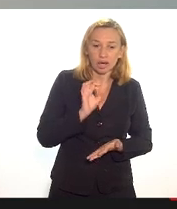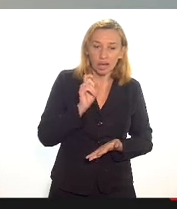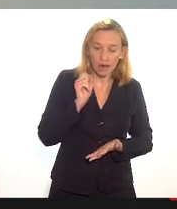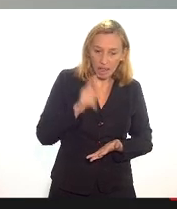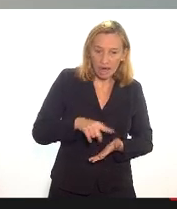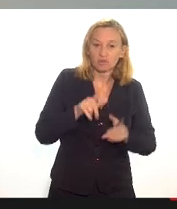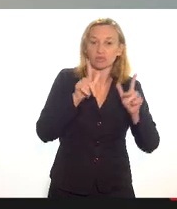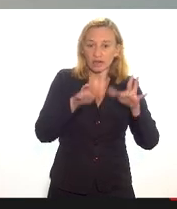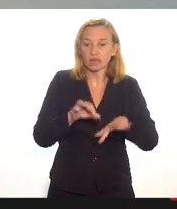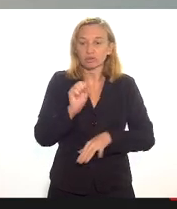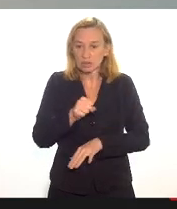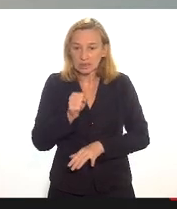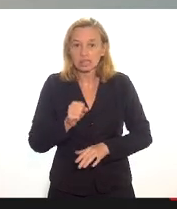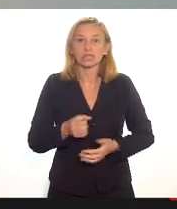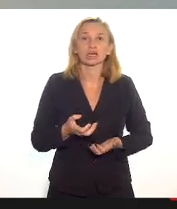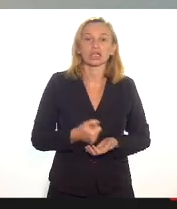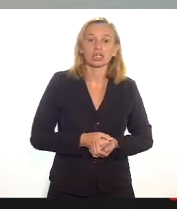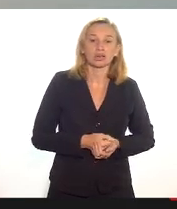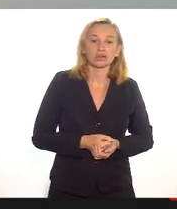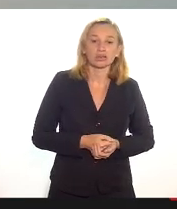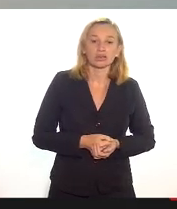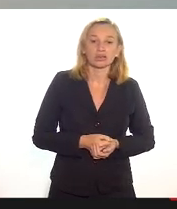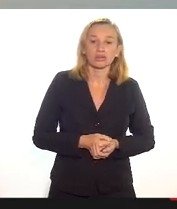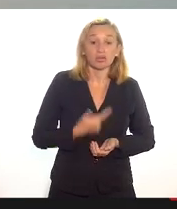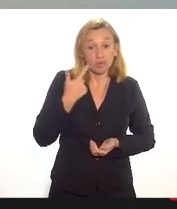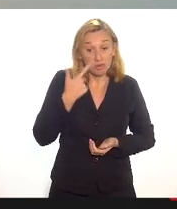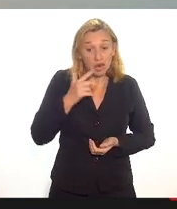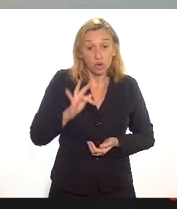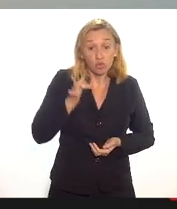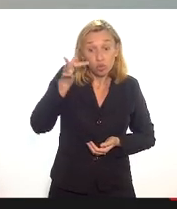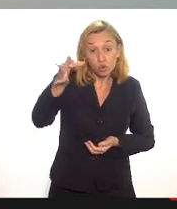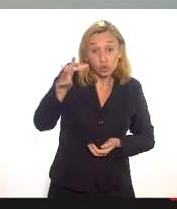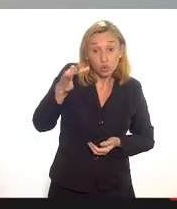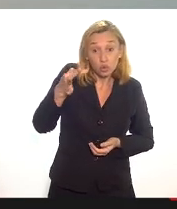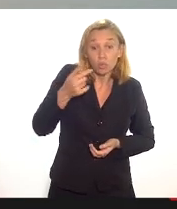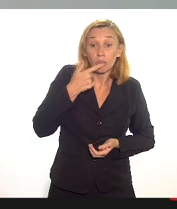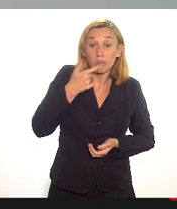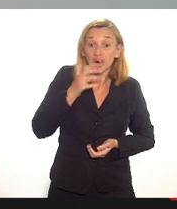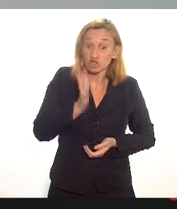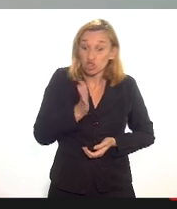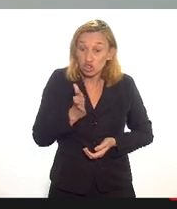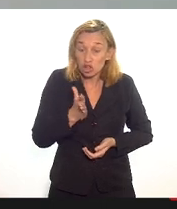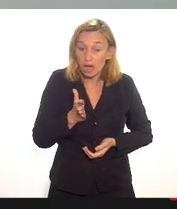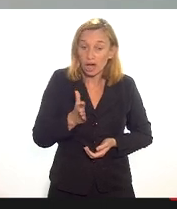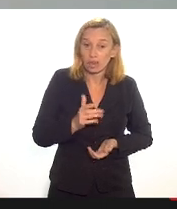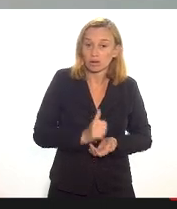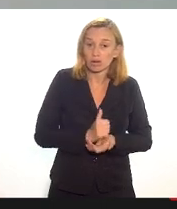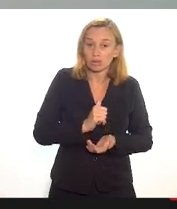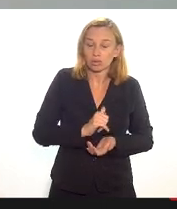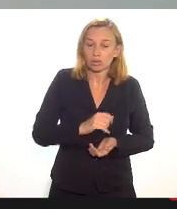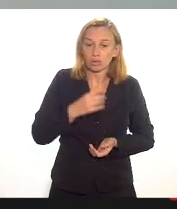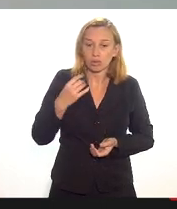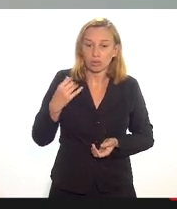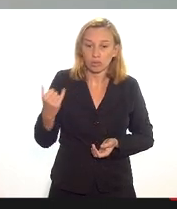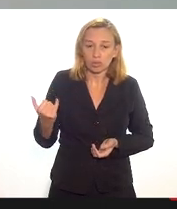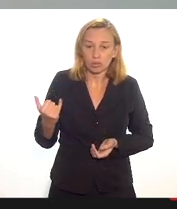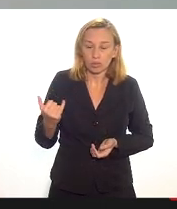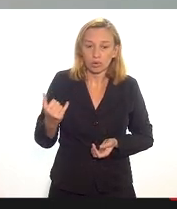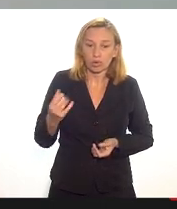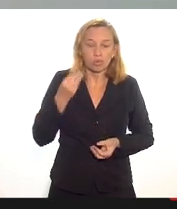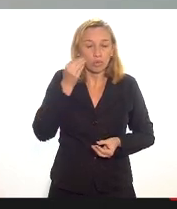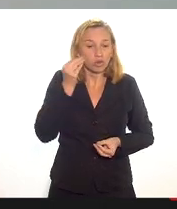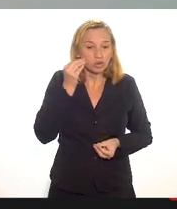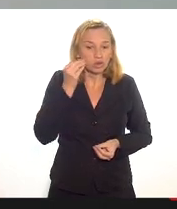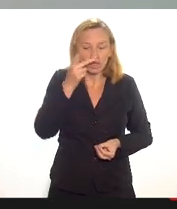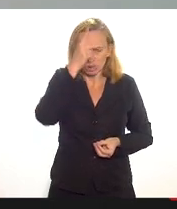diferencial, sim. E a gente vê, assim, no futuro muito próximo, uma chance muito grande de muitas pessoas terem